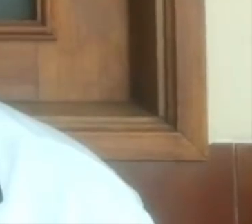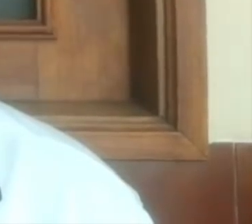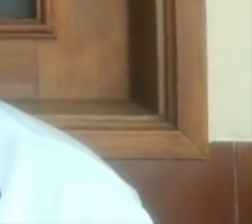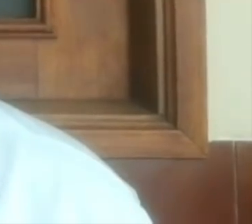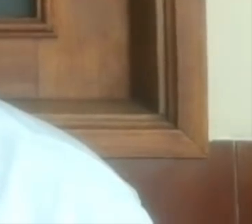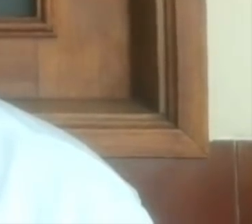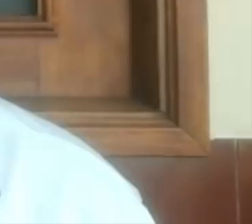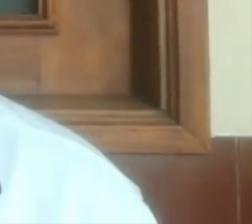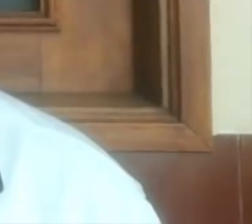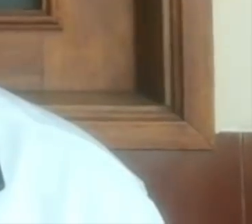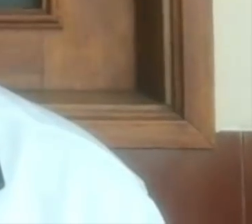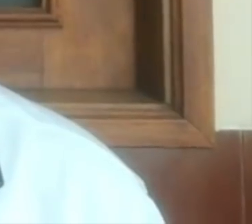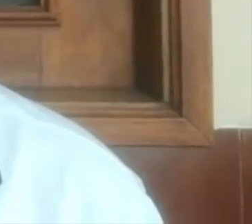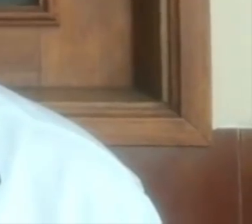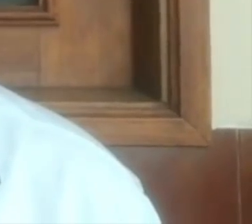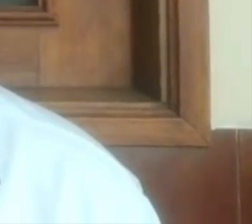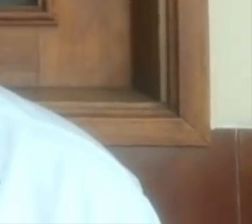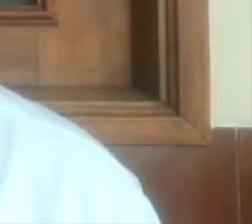Humanidade.